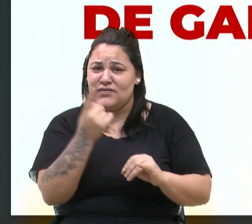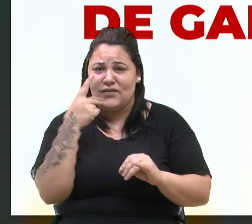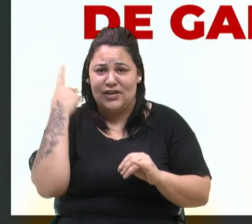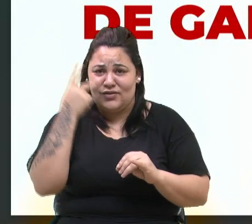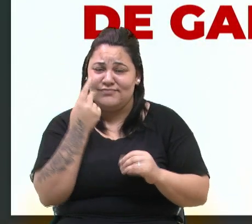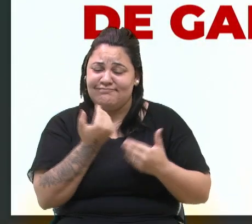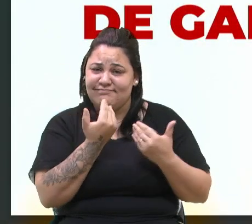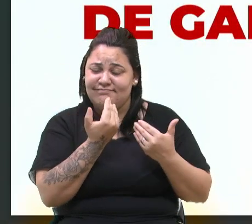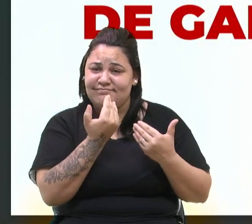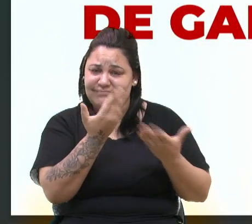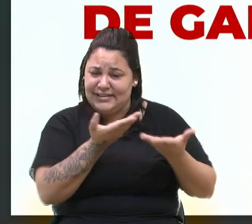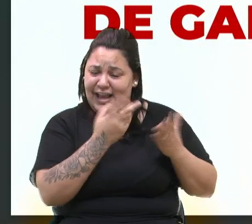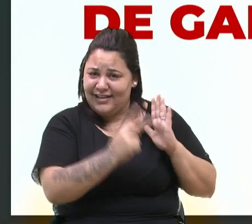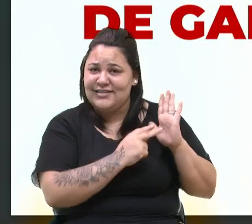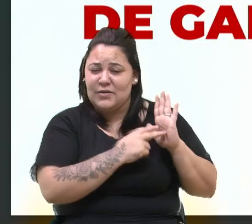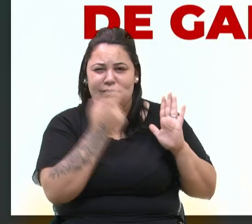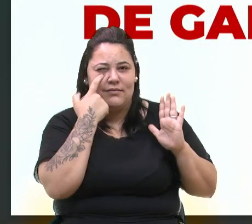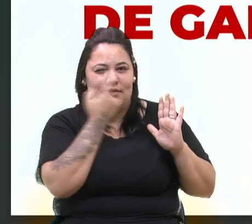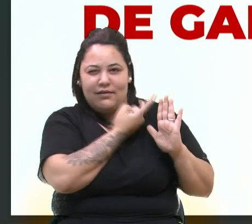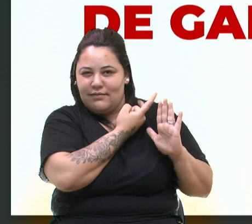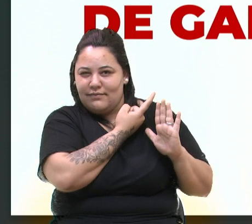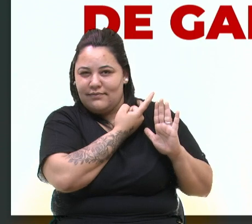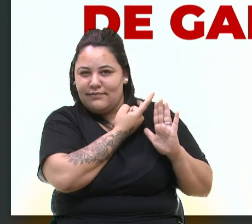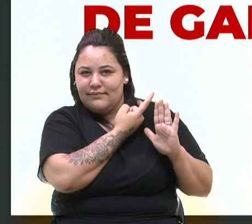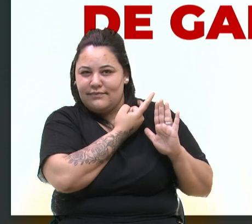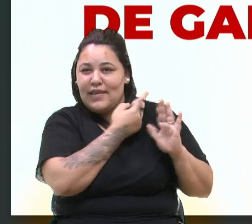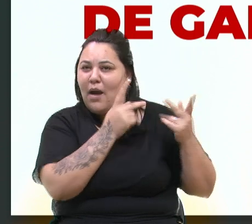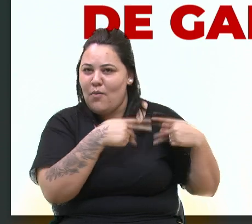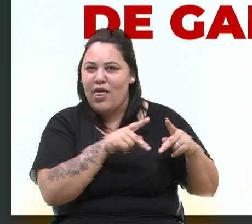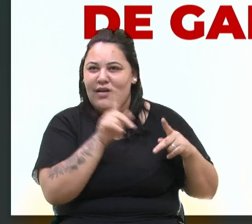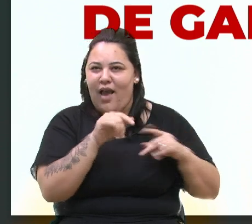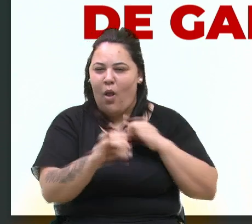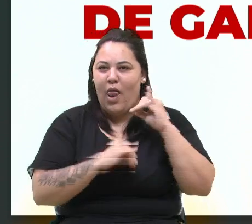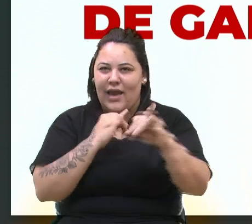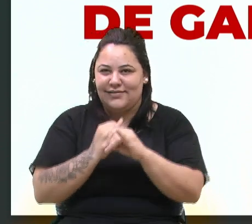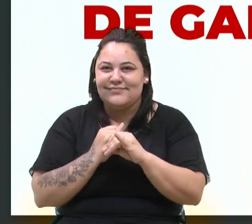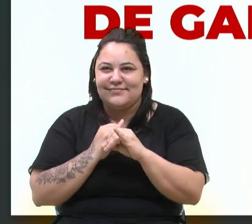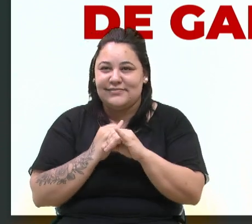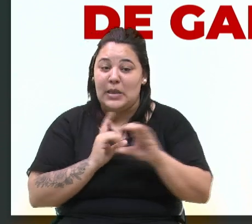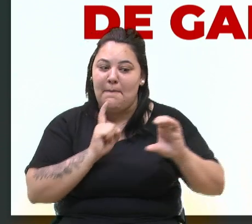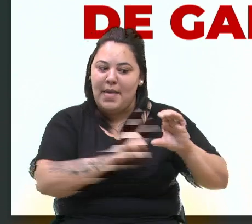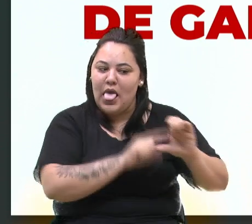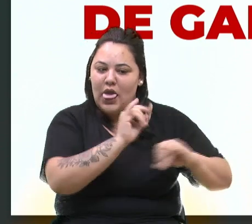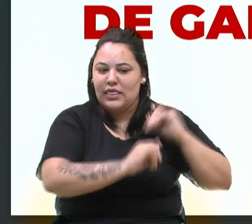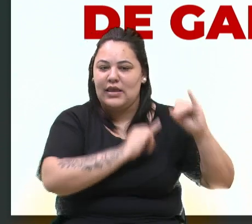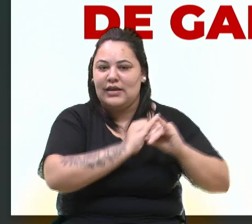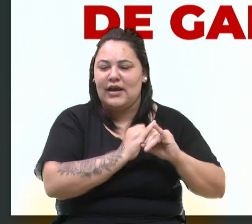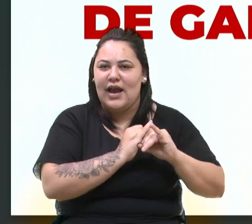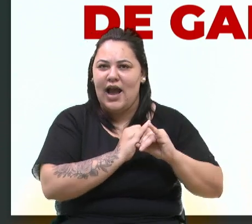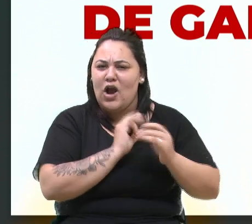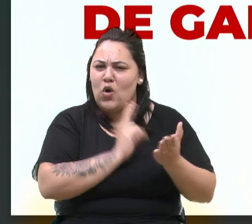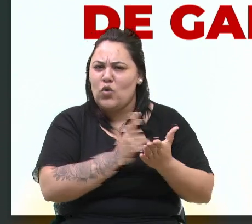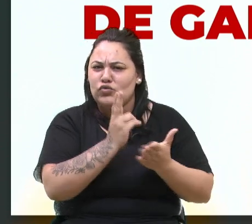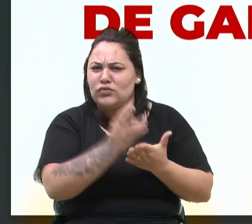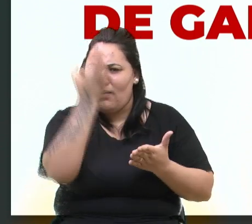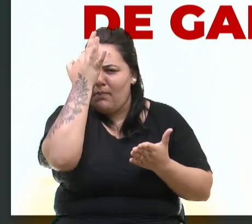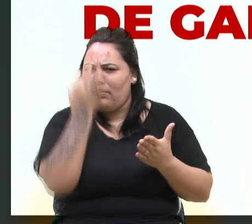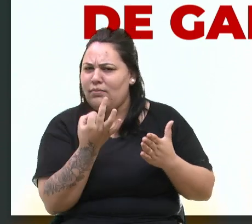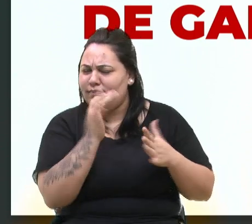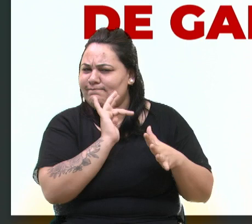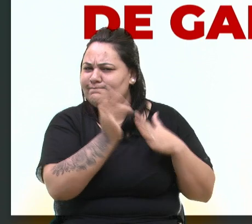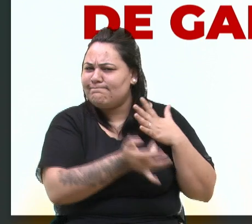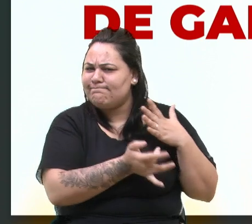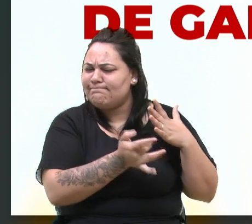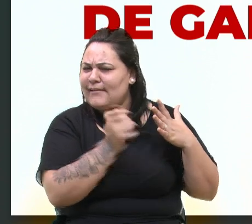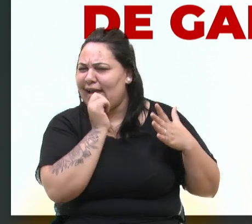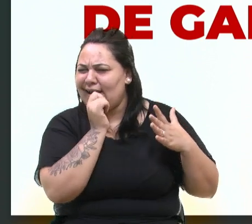vocês, prestem atenção nisso. Nessa geração que é online, nós estamos ainda entendendo as redes sociais. Estamos ainda